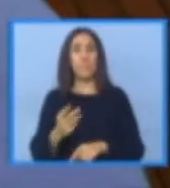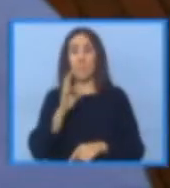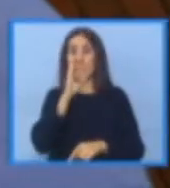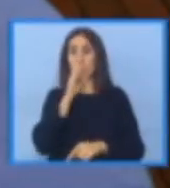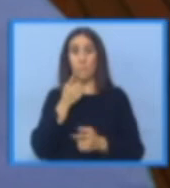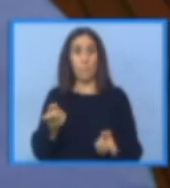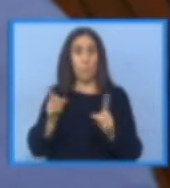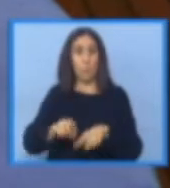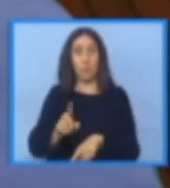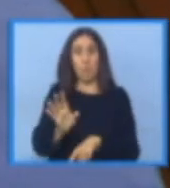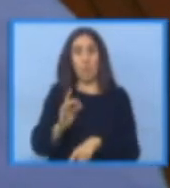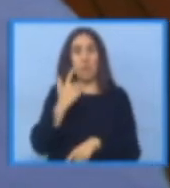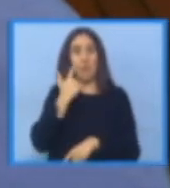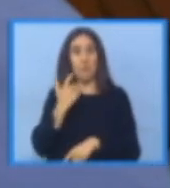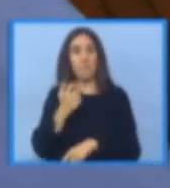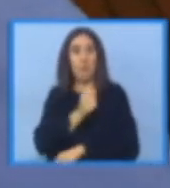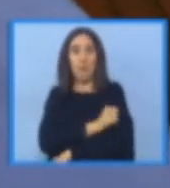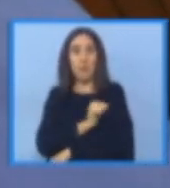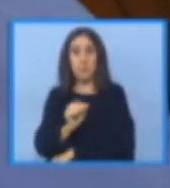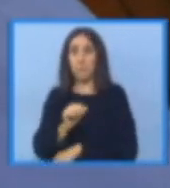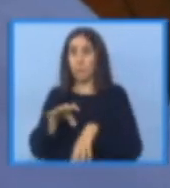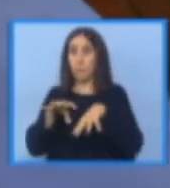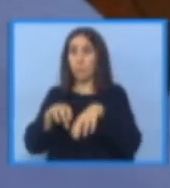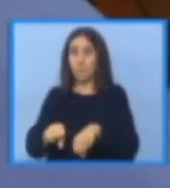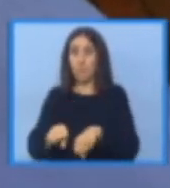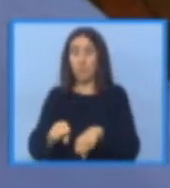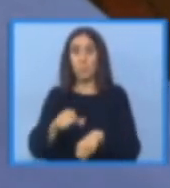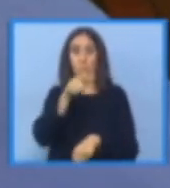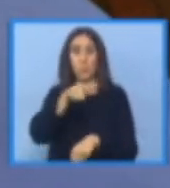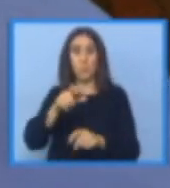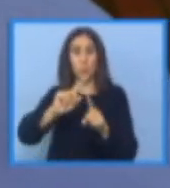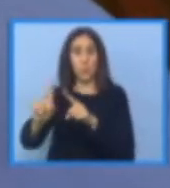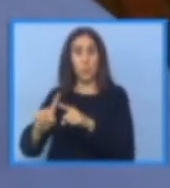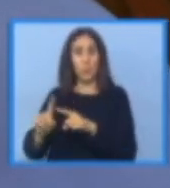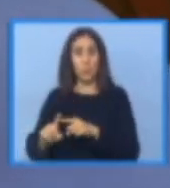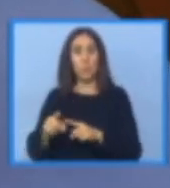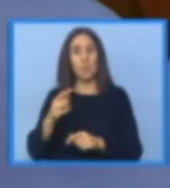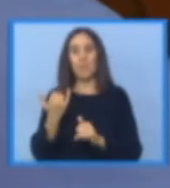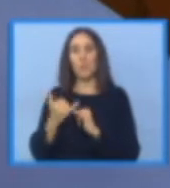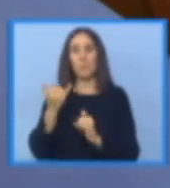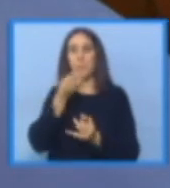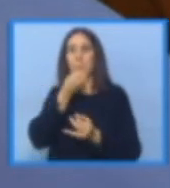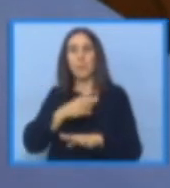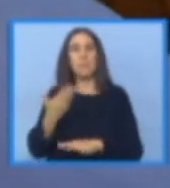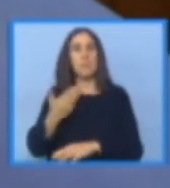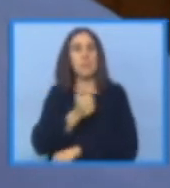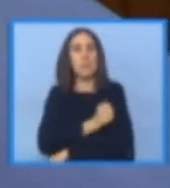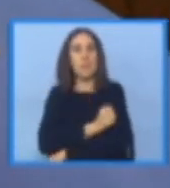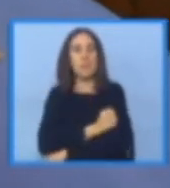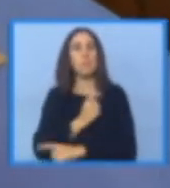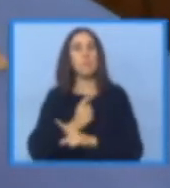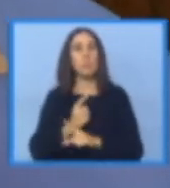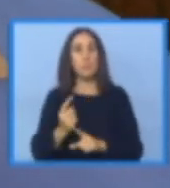não voltarem, provavelmente as suas casas vão ser ocupadas por outras pessoas e eles perdem automaticamente o direito às suas casas porque